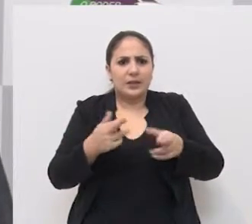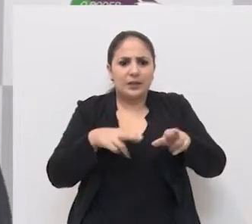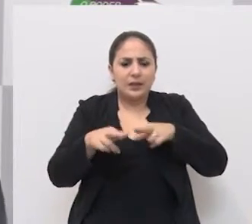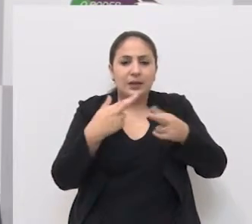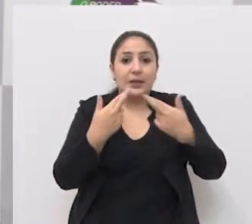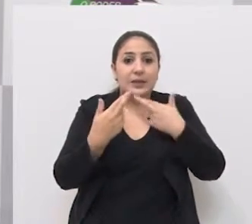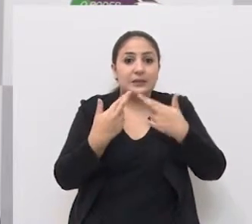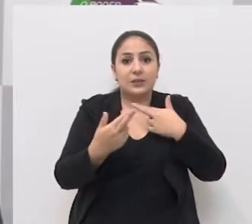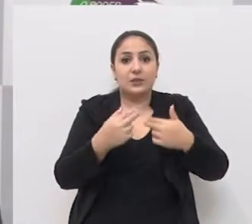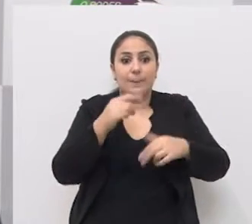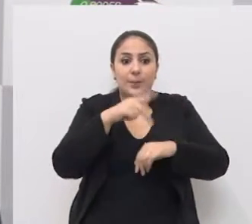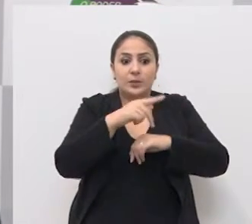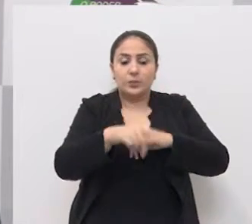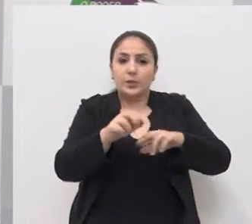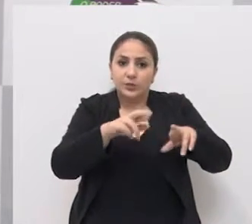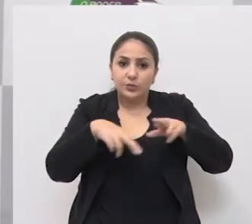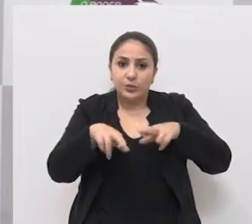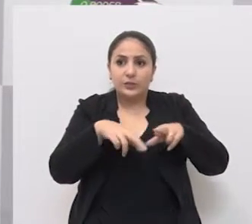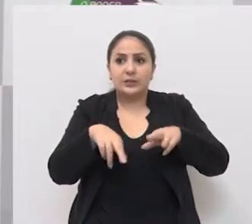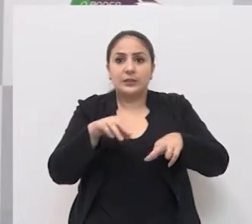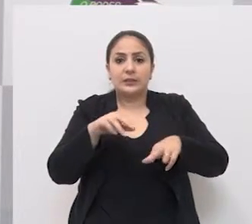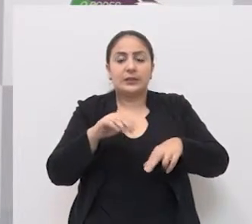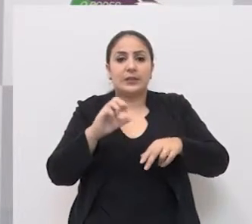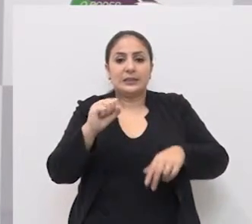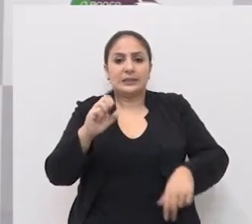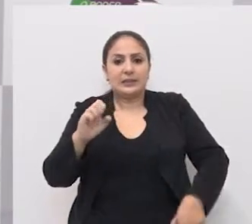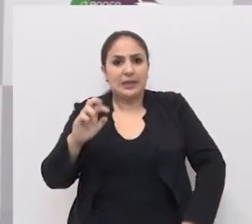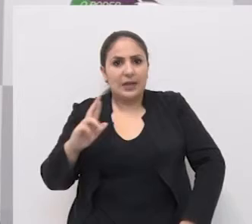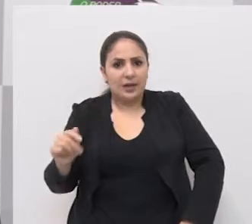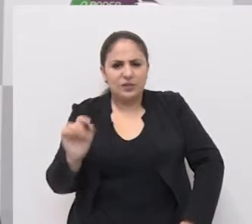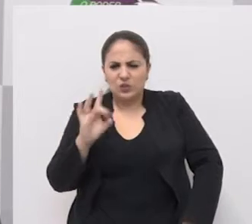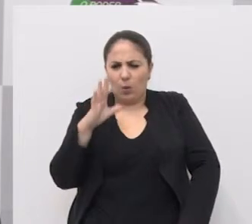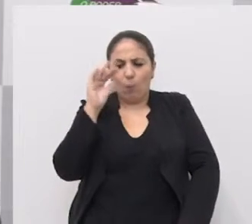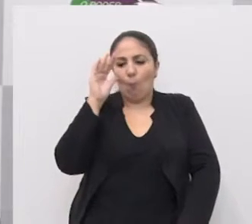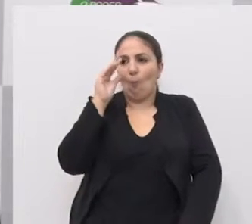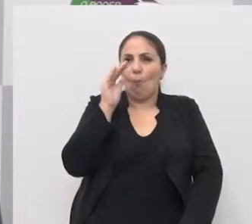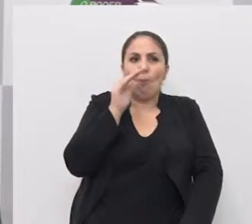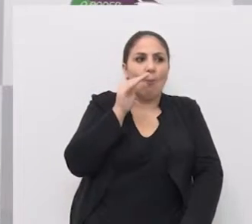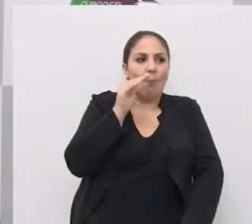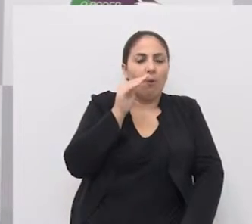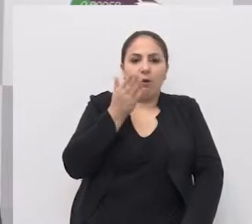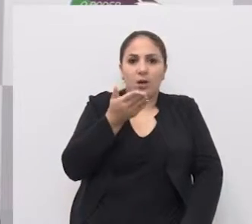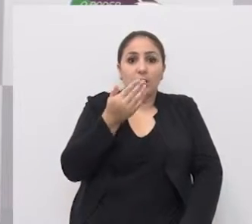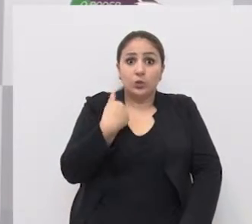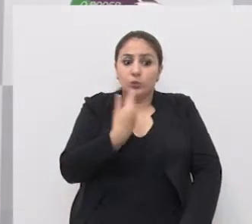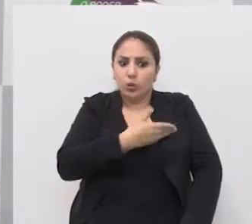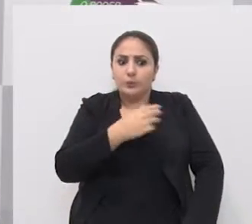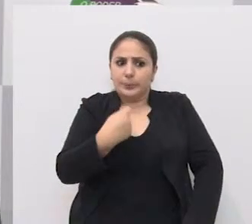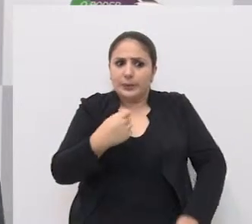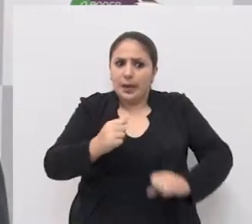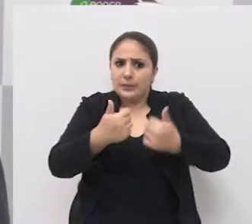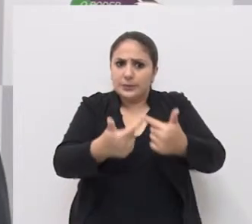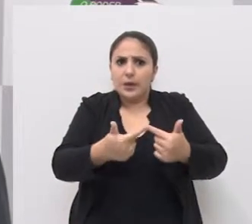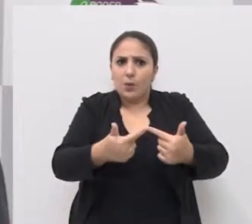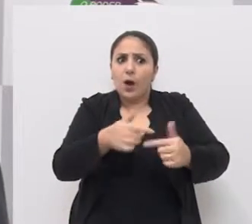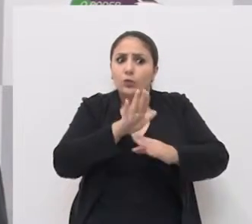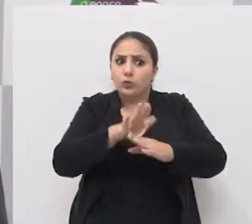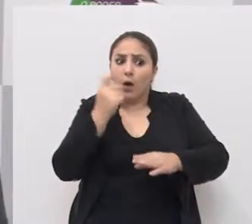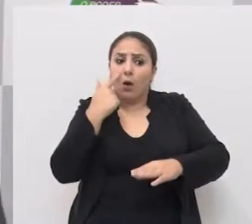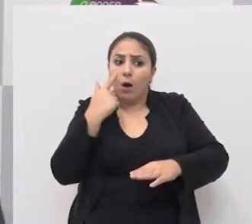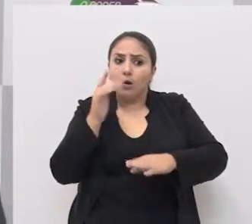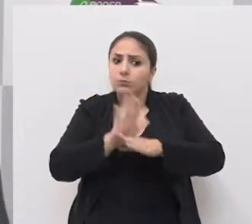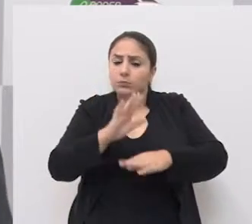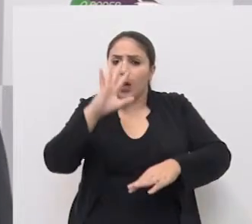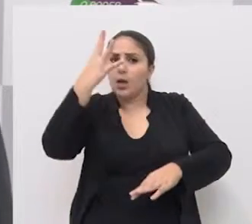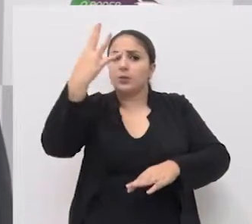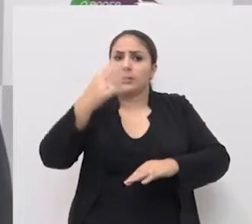Fundo para a região da Serra. E nós não podemos ficar apenas olhando como partícipes, mas sim a gente quer ter um protagonismo de ajudar